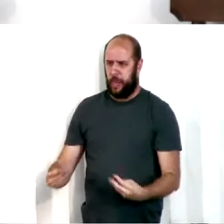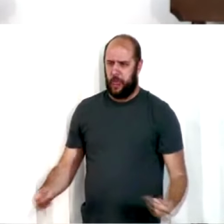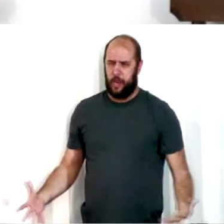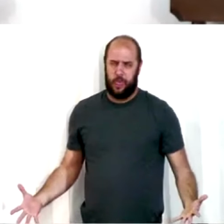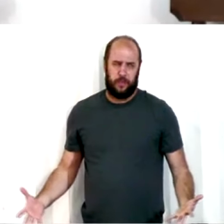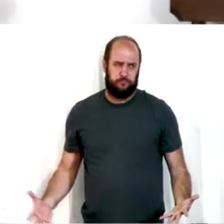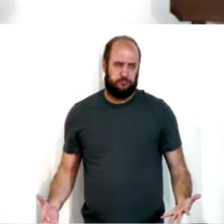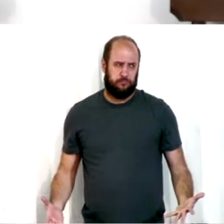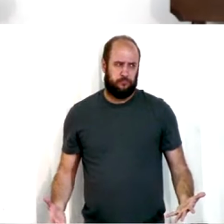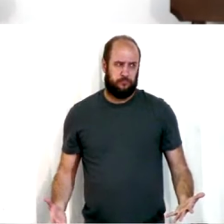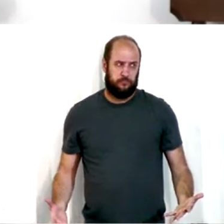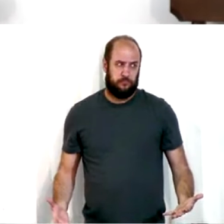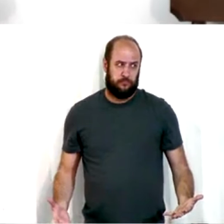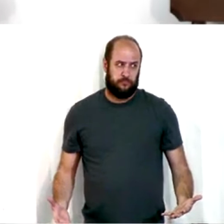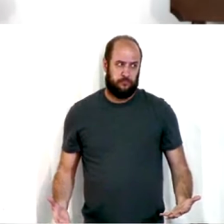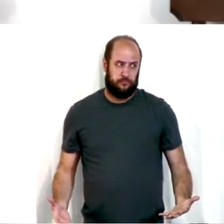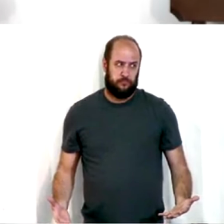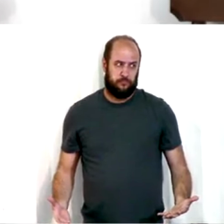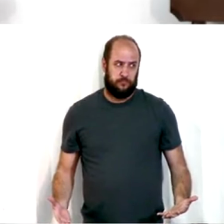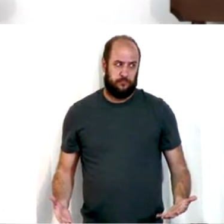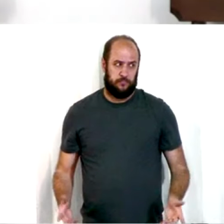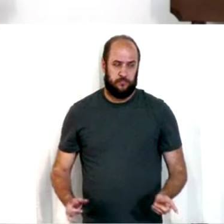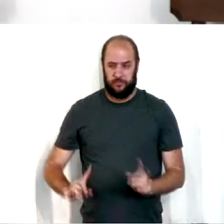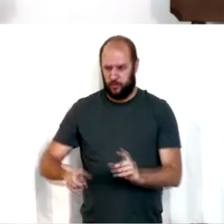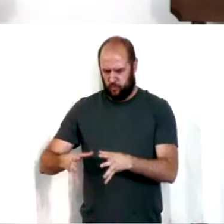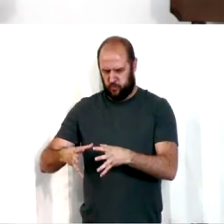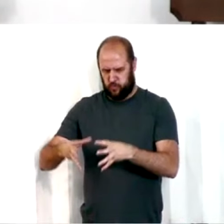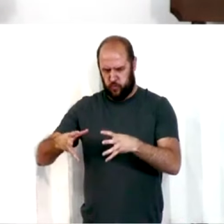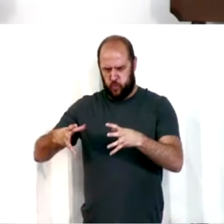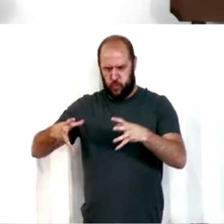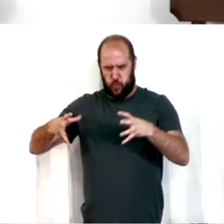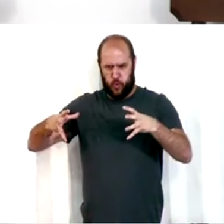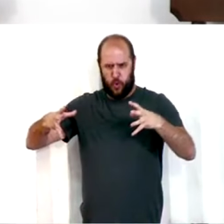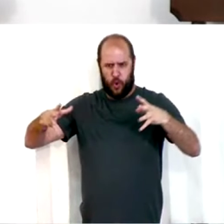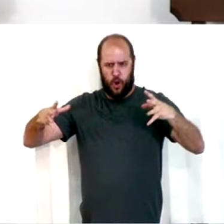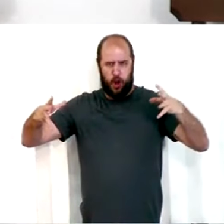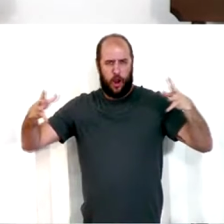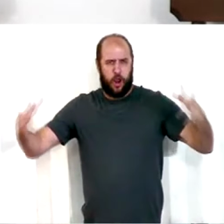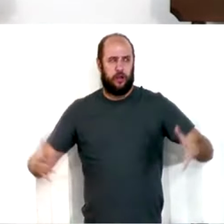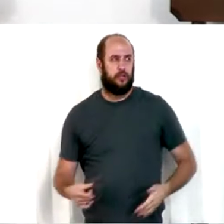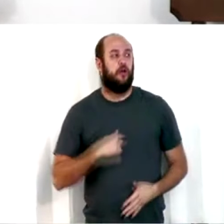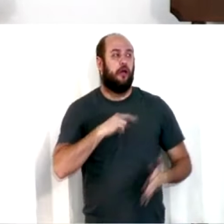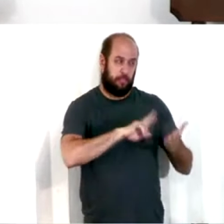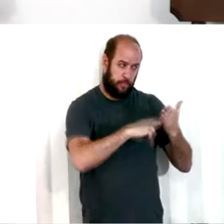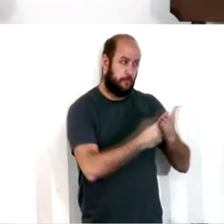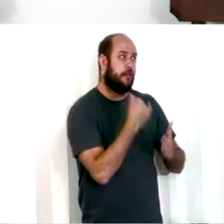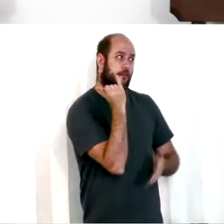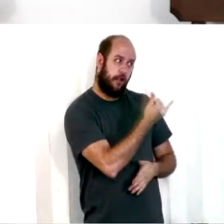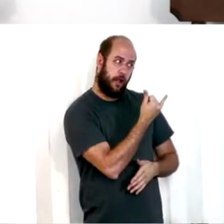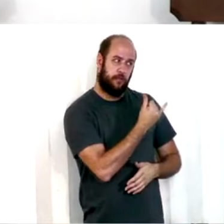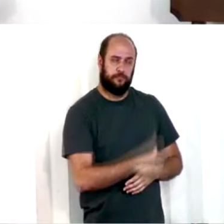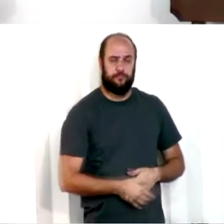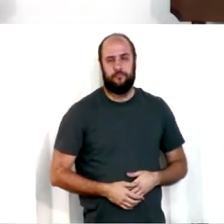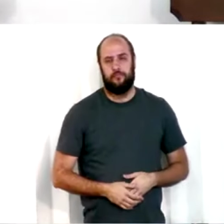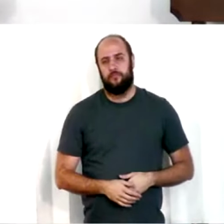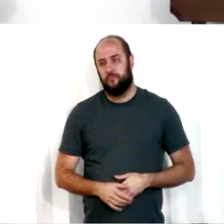elementos, e ela cresceu e se tornou grande montanha que encheu toda a terra, pois esta é a interpretação do seu sonho.